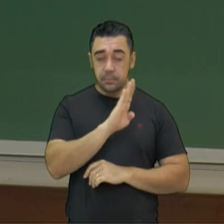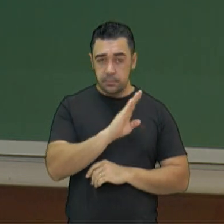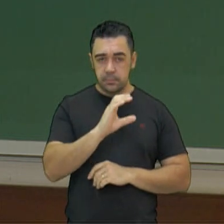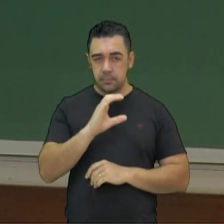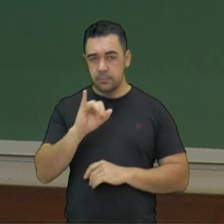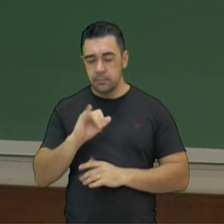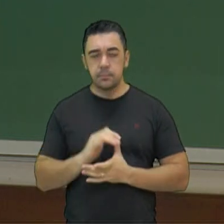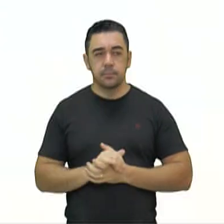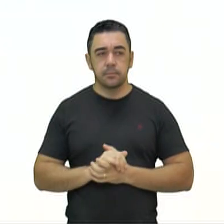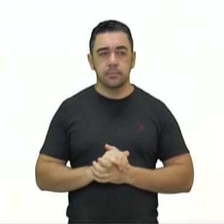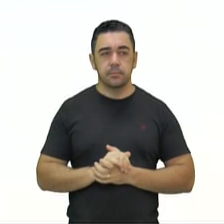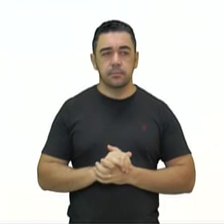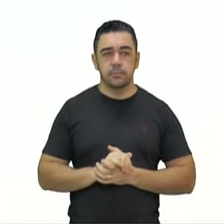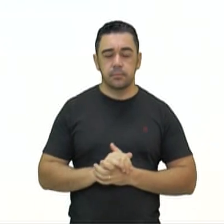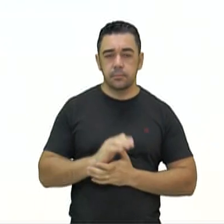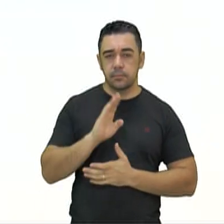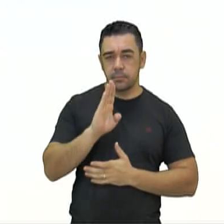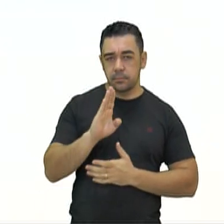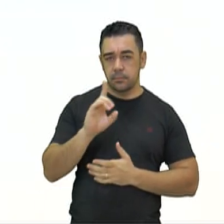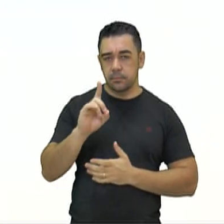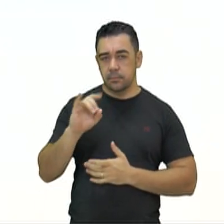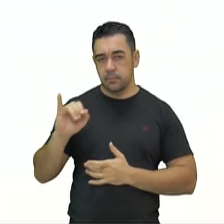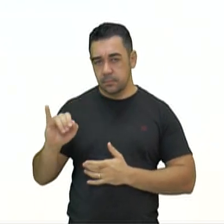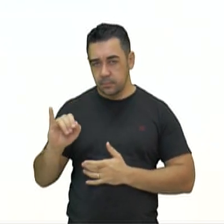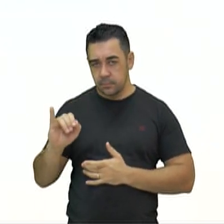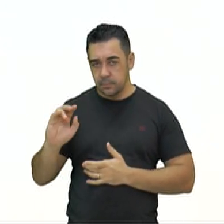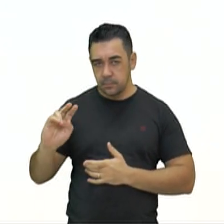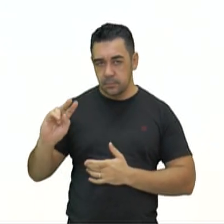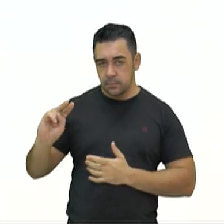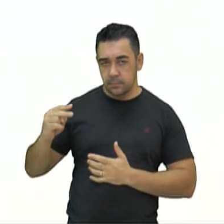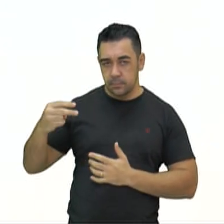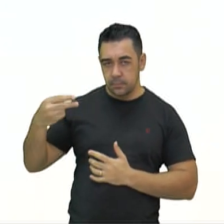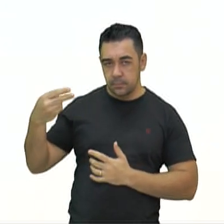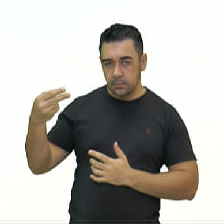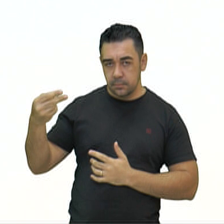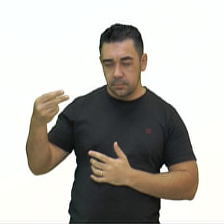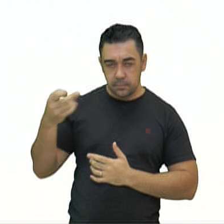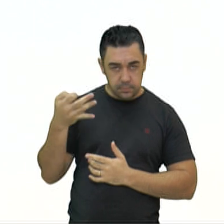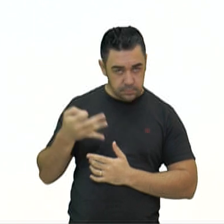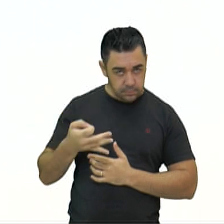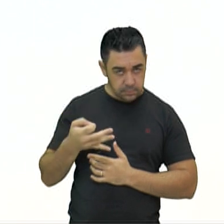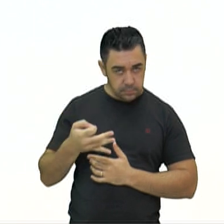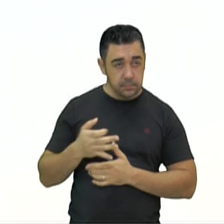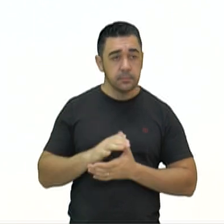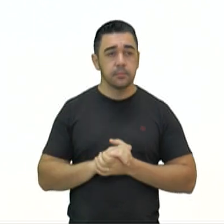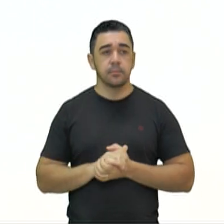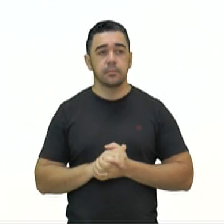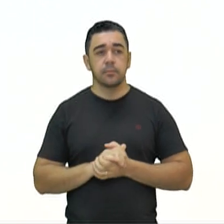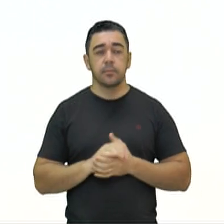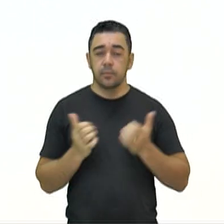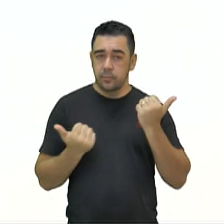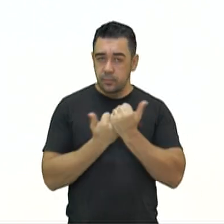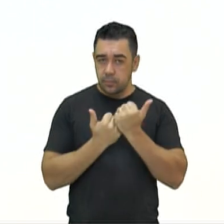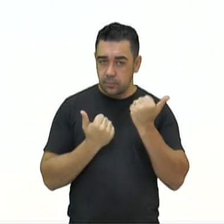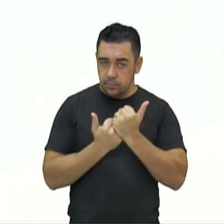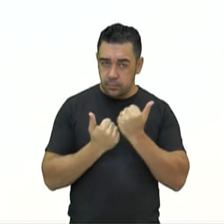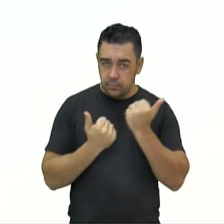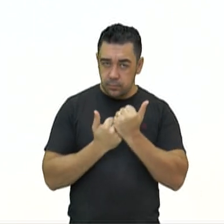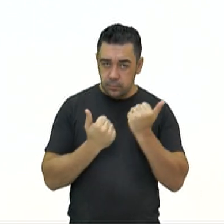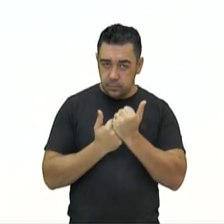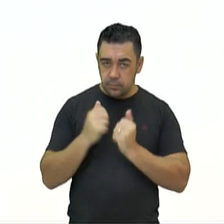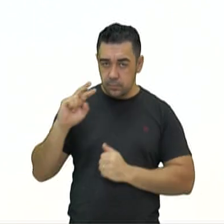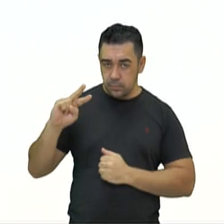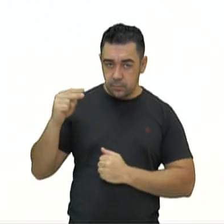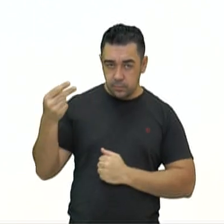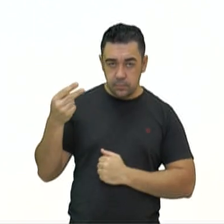aqui, BI, DI ficou BDI ao quadrado. Vou substituir ao quadrado por menos